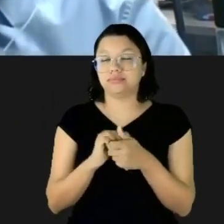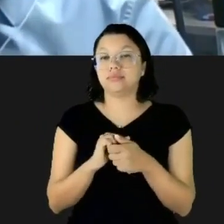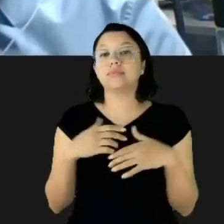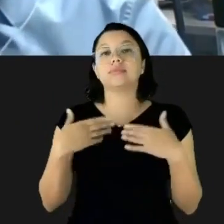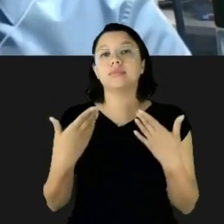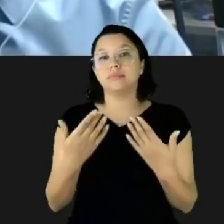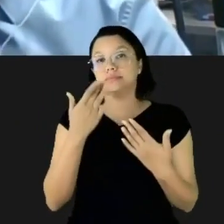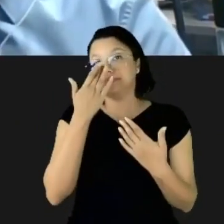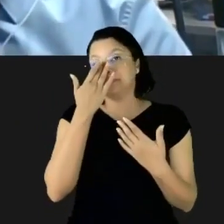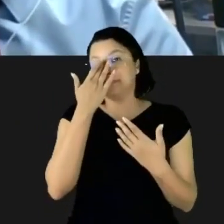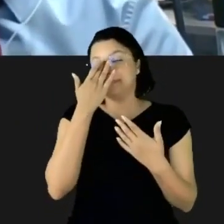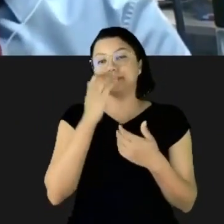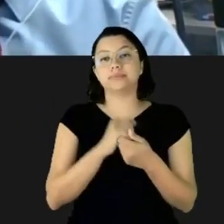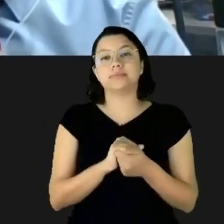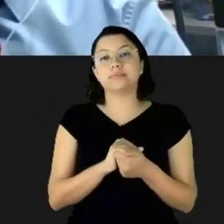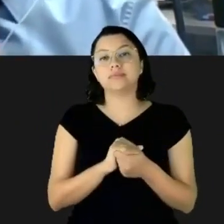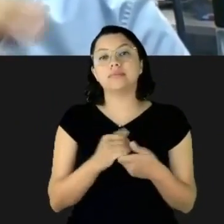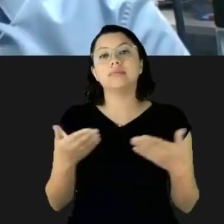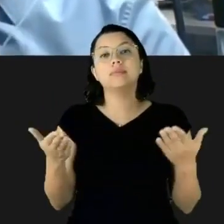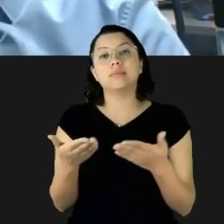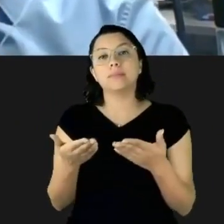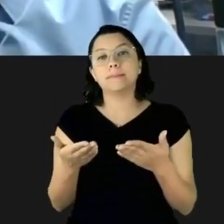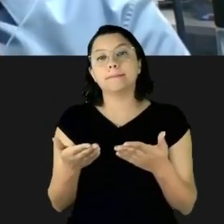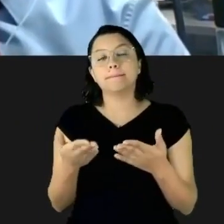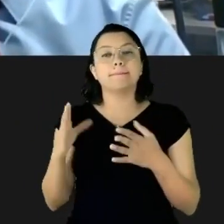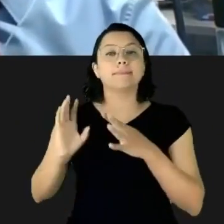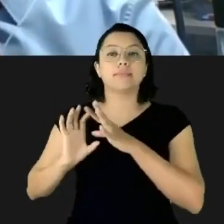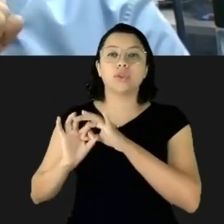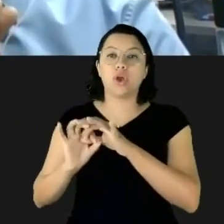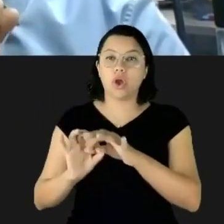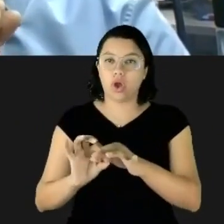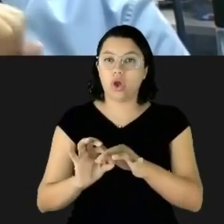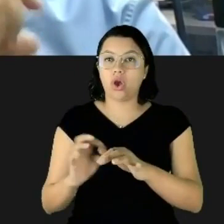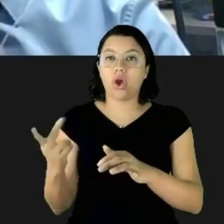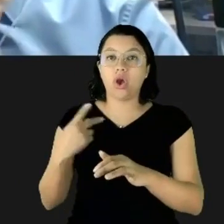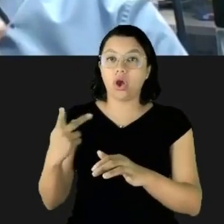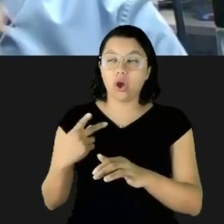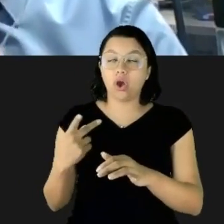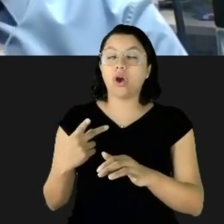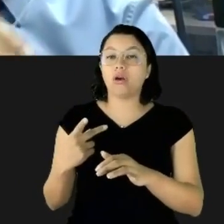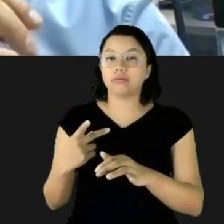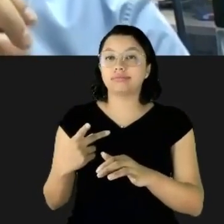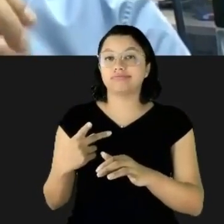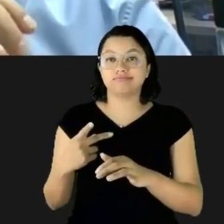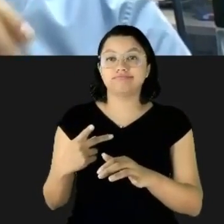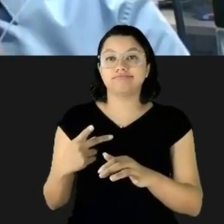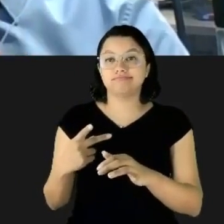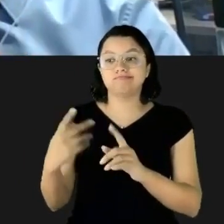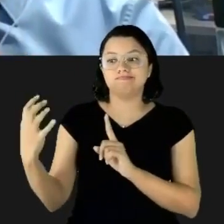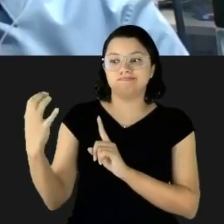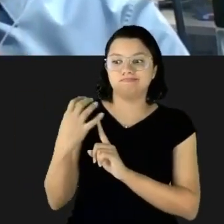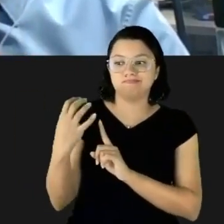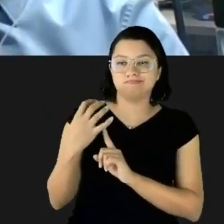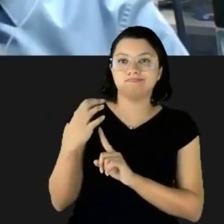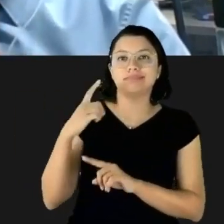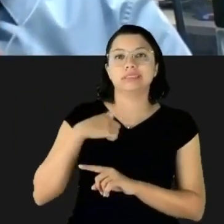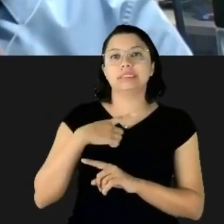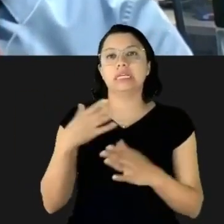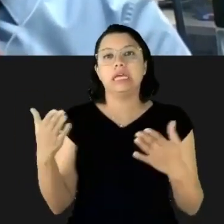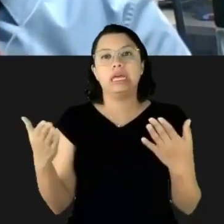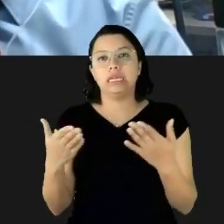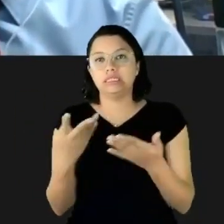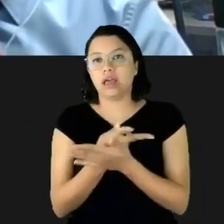Então, nesse contexto todo, nós somos muito suscetíveis a cometer esse tipo de erro.